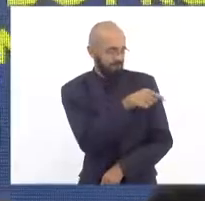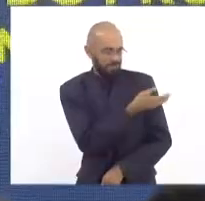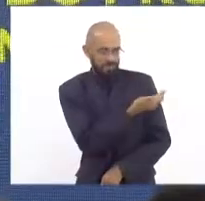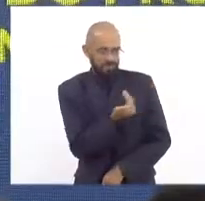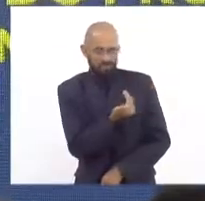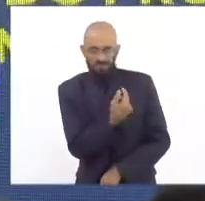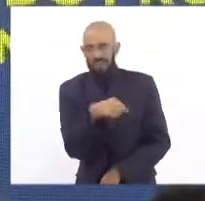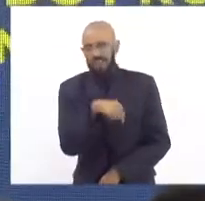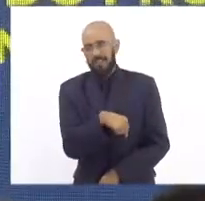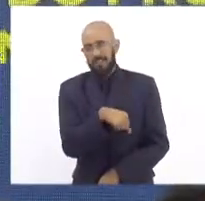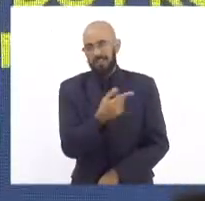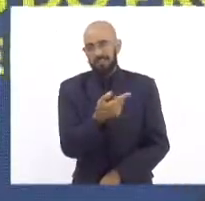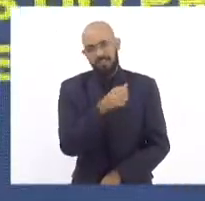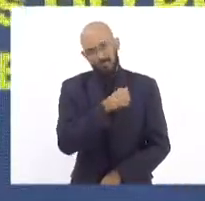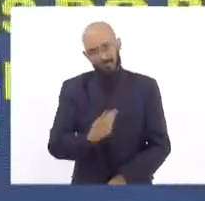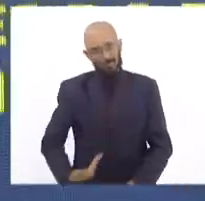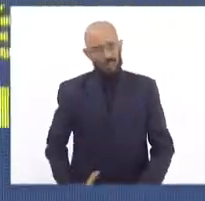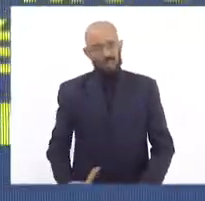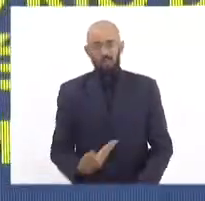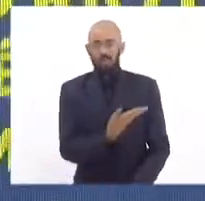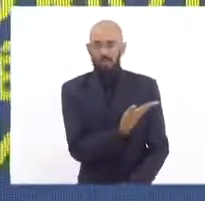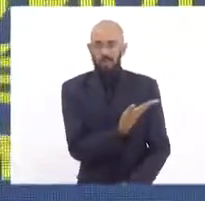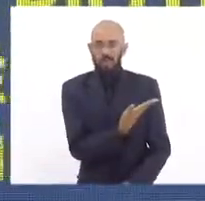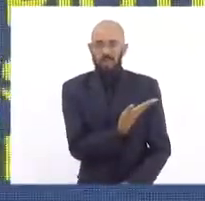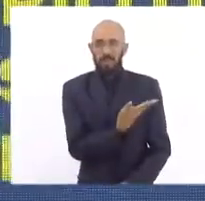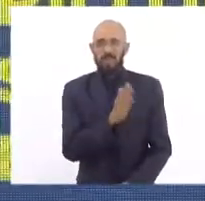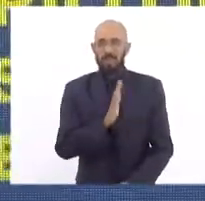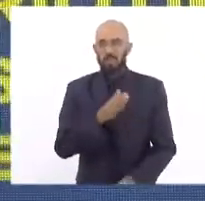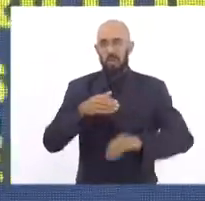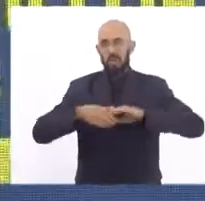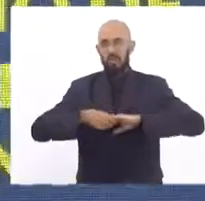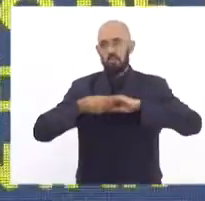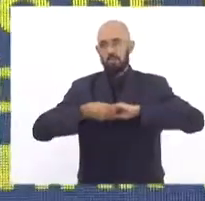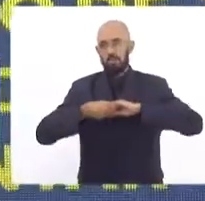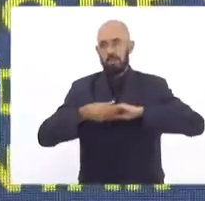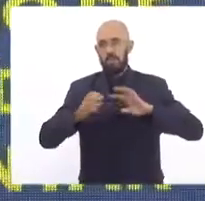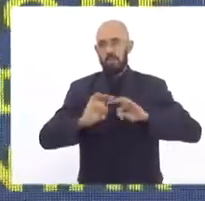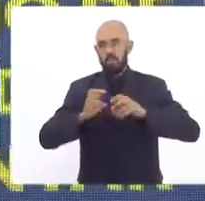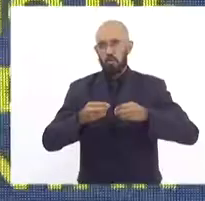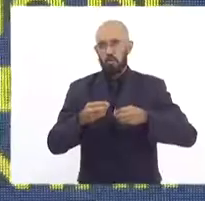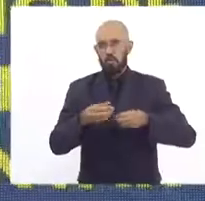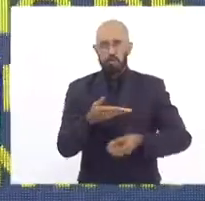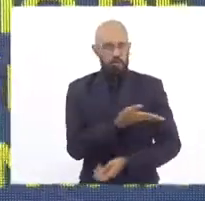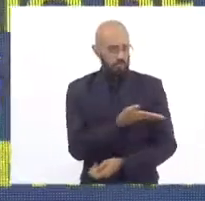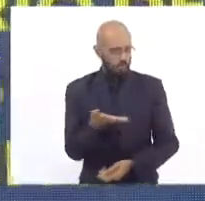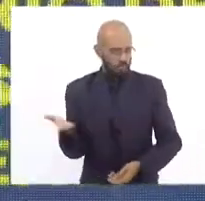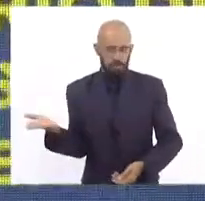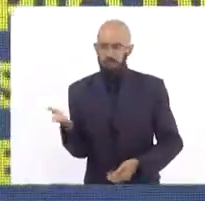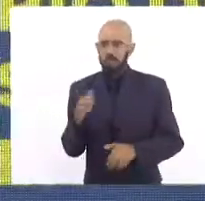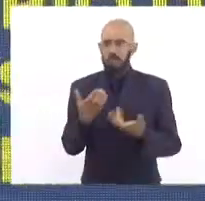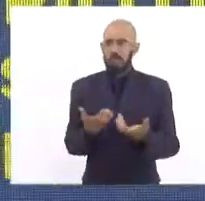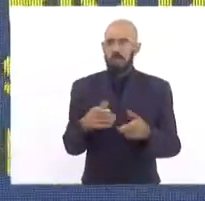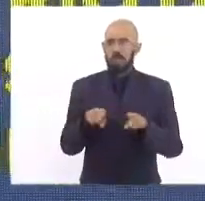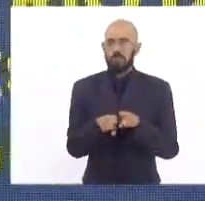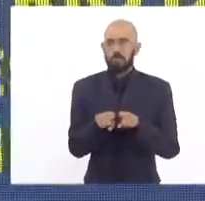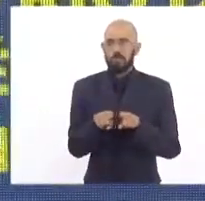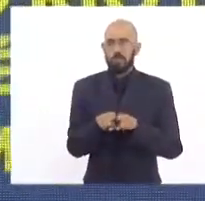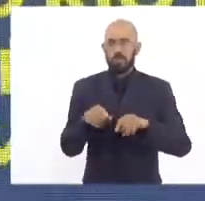favor. Então, eu já saudei aqui os presentes. Eu queria saudar o Josa, que eu estou vendo